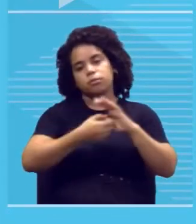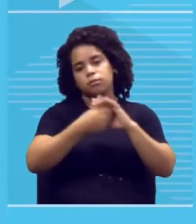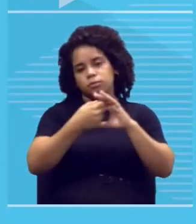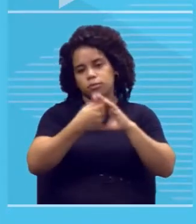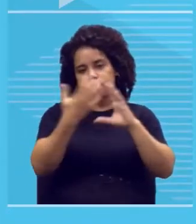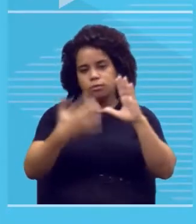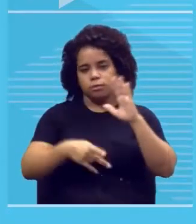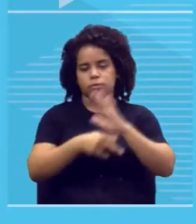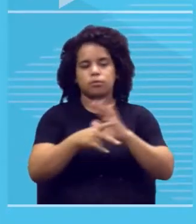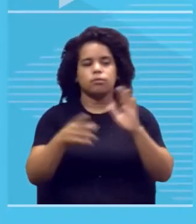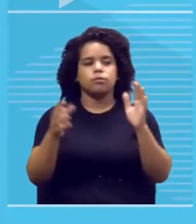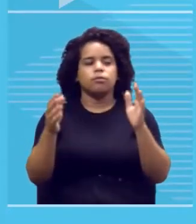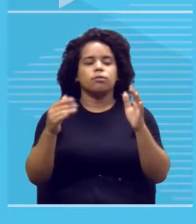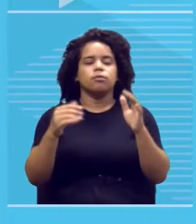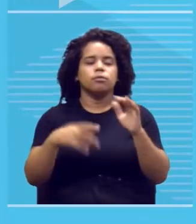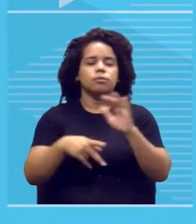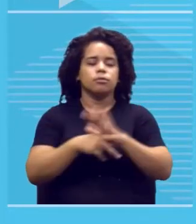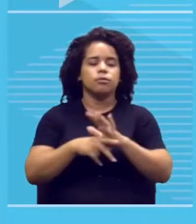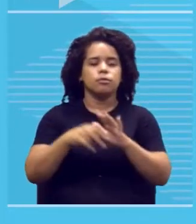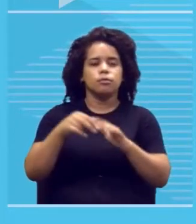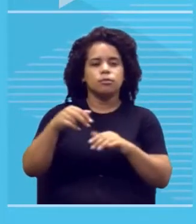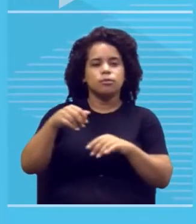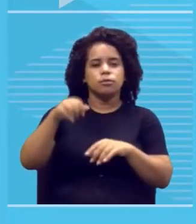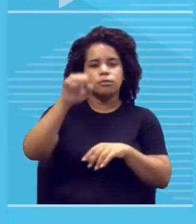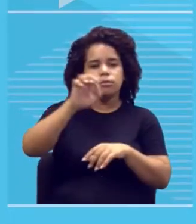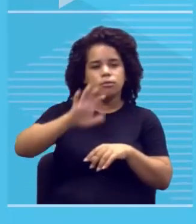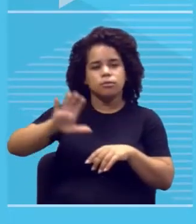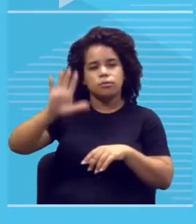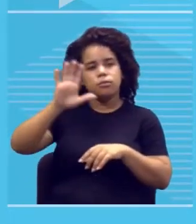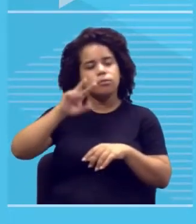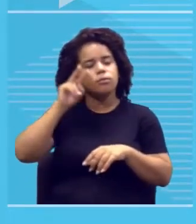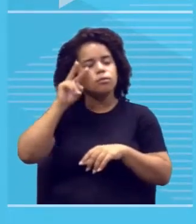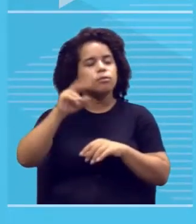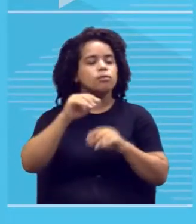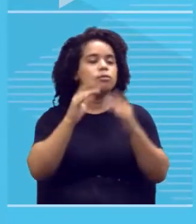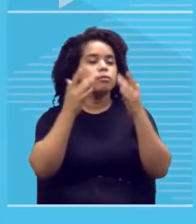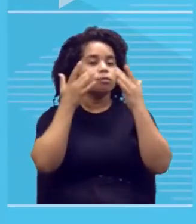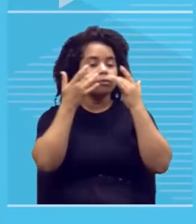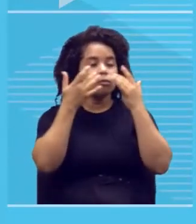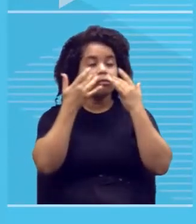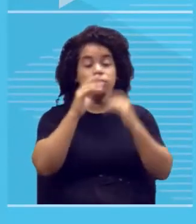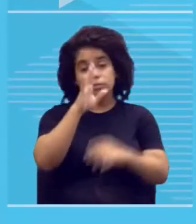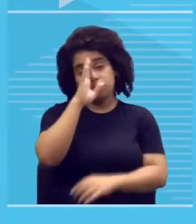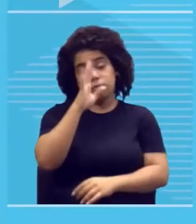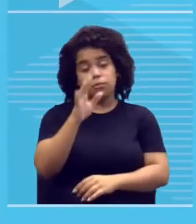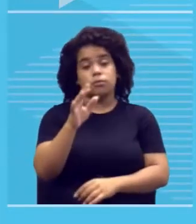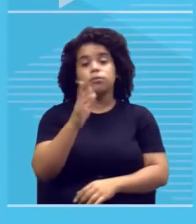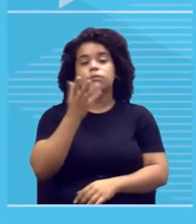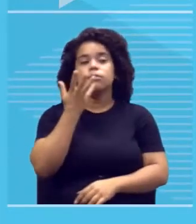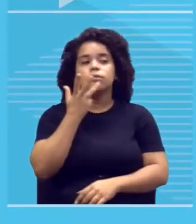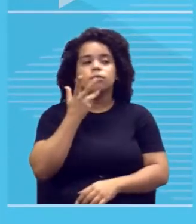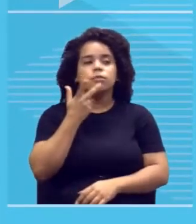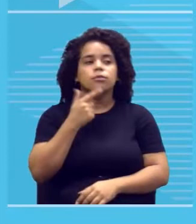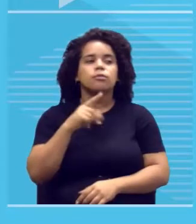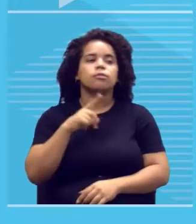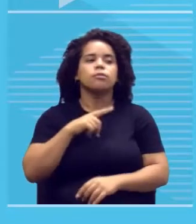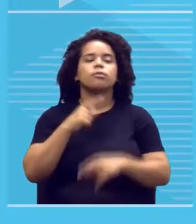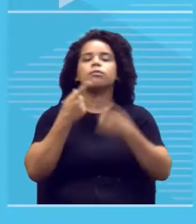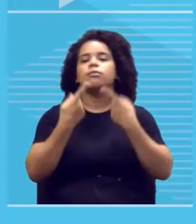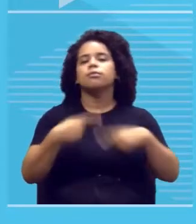teatro estado Independence Quando você vê filmes principalmente filmes infantis né Sempre tem uma musiquinha